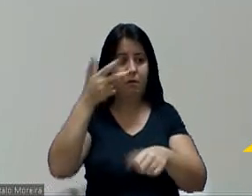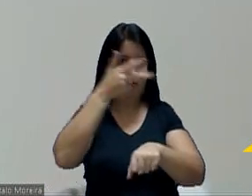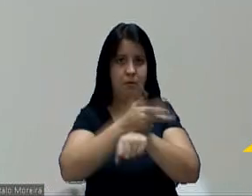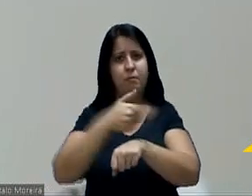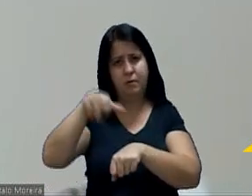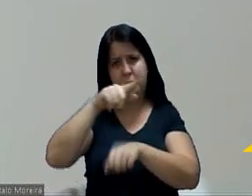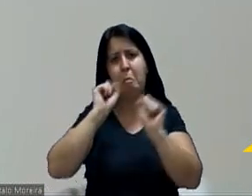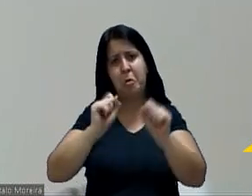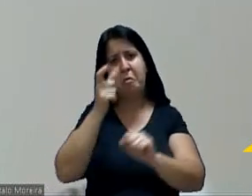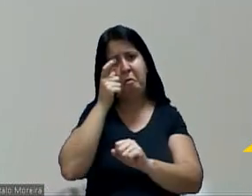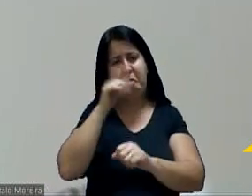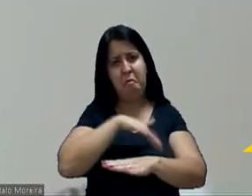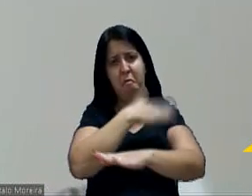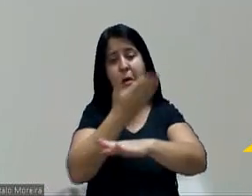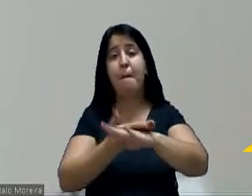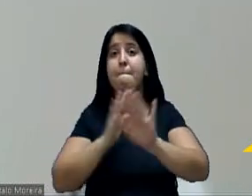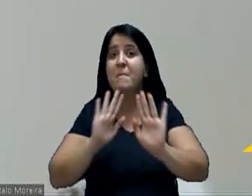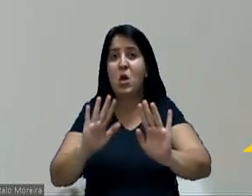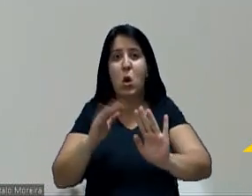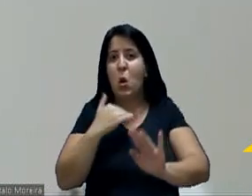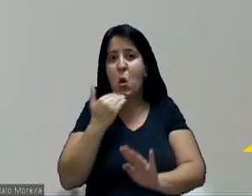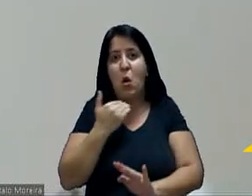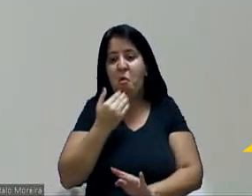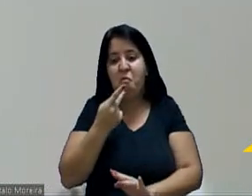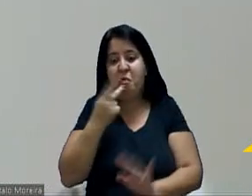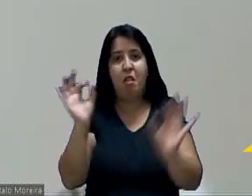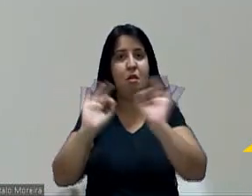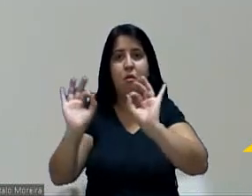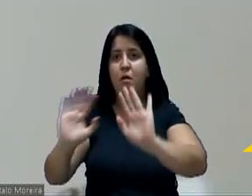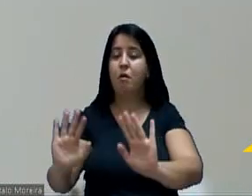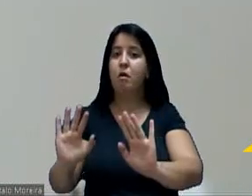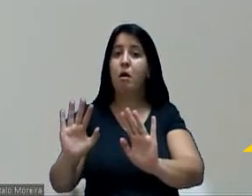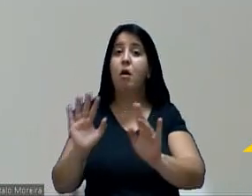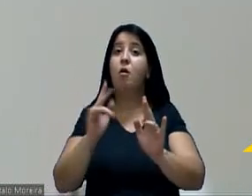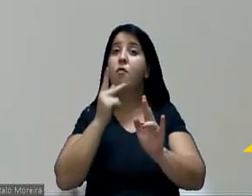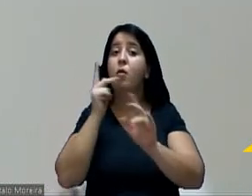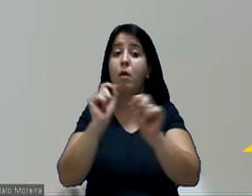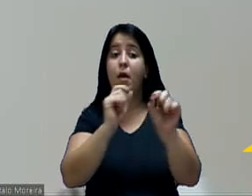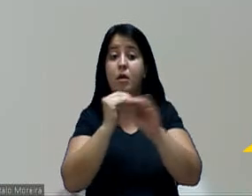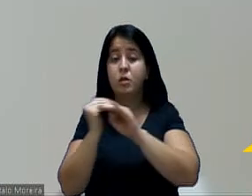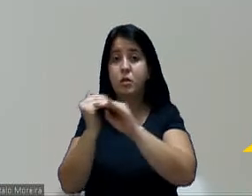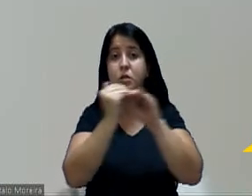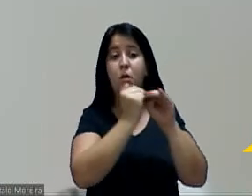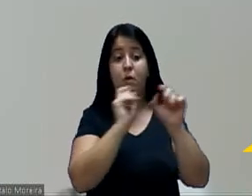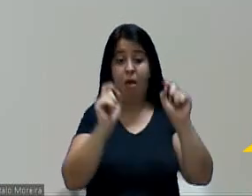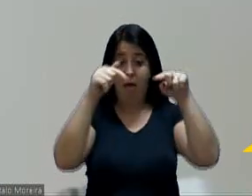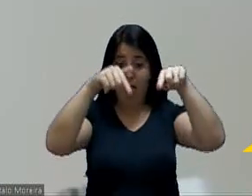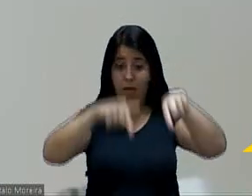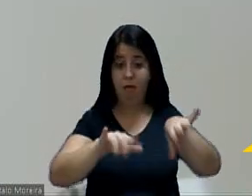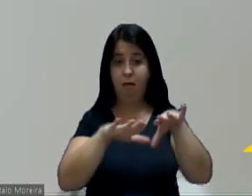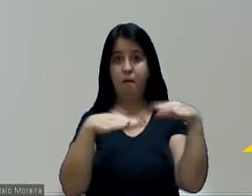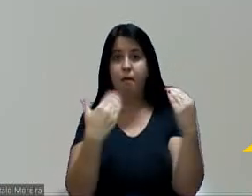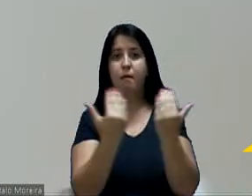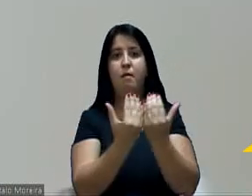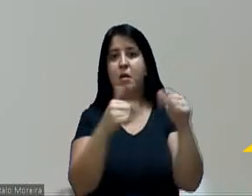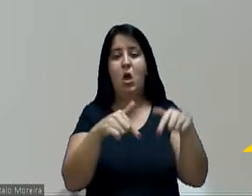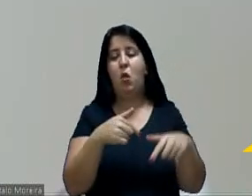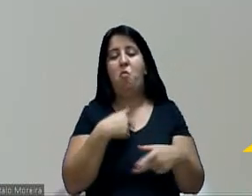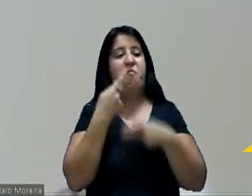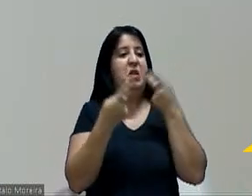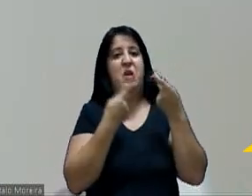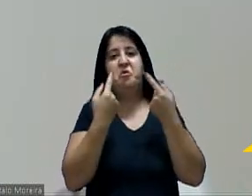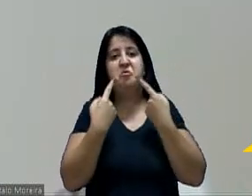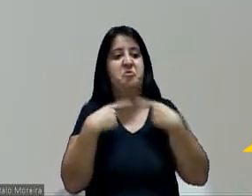verem. Em momento nenhum, eu falei, estou falando de maneira genérica desta casa, não julguei